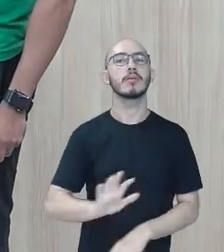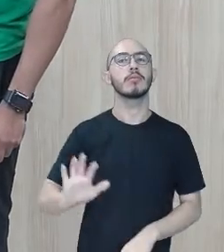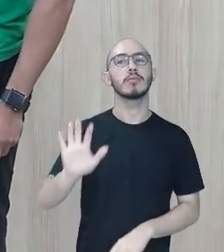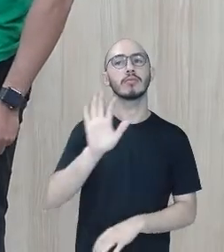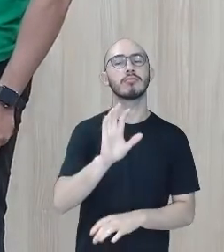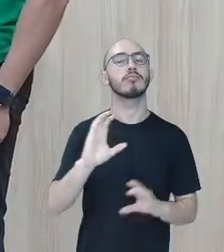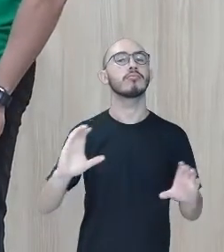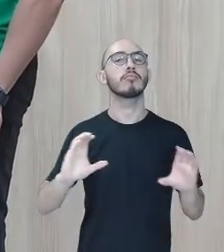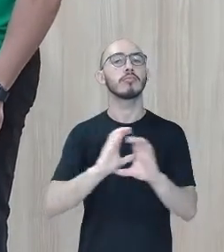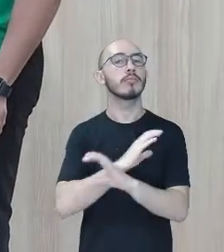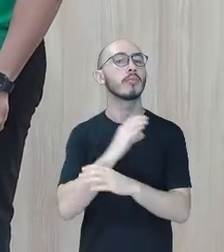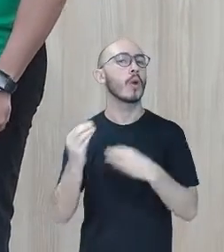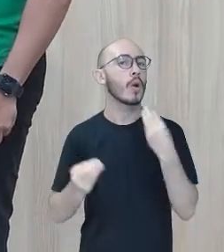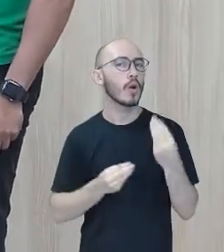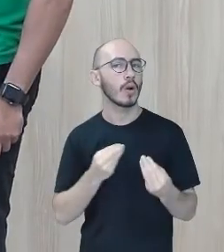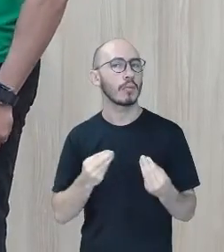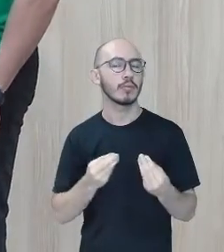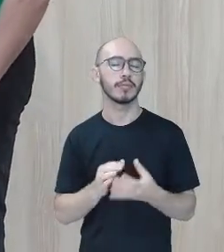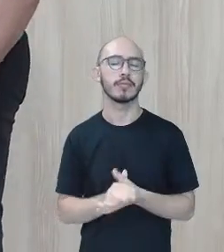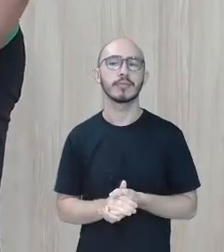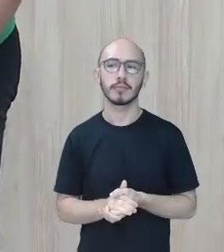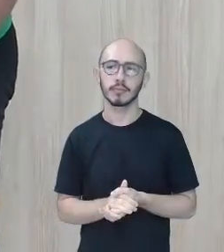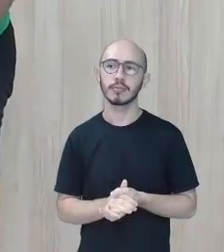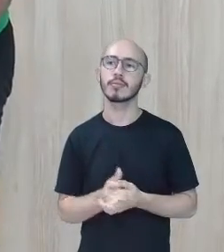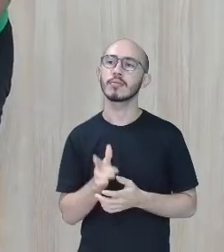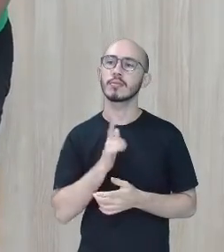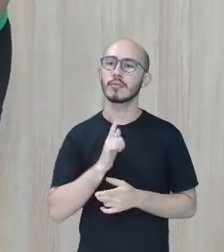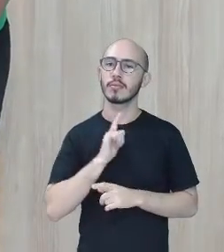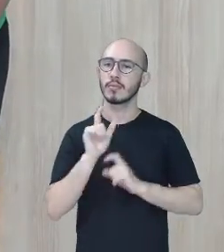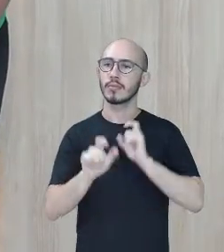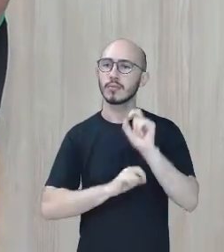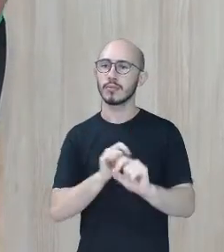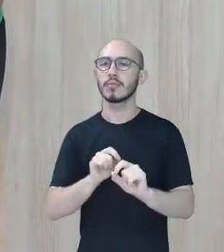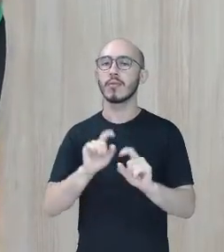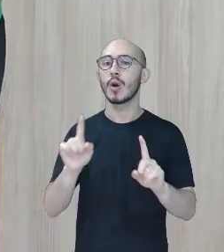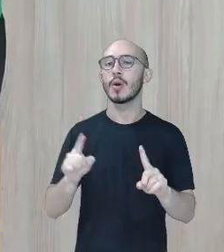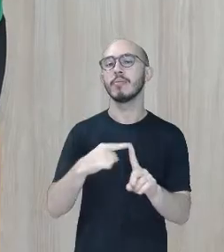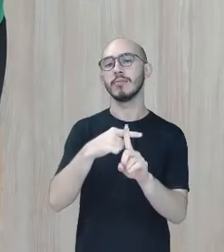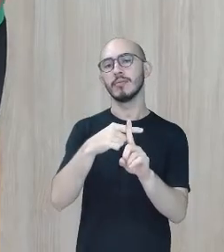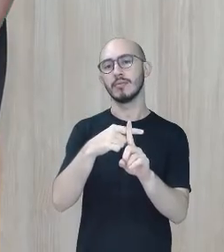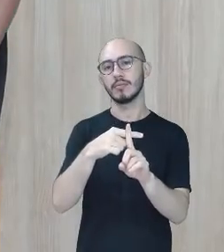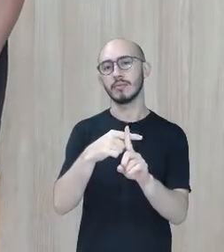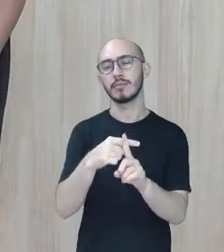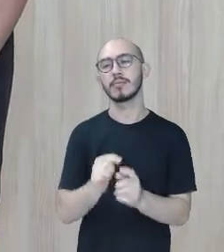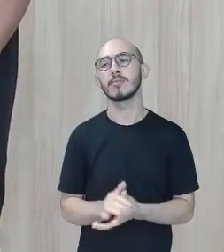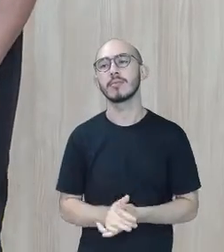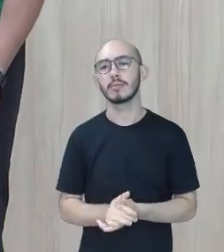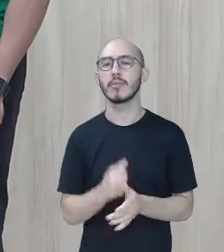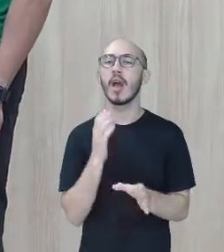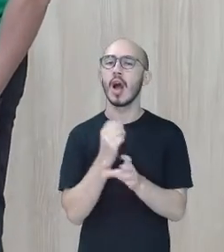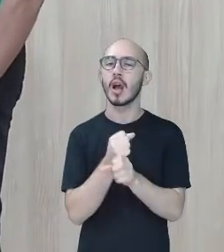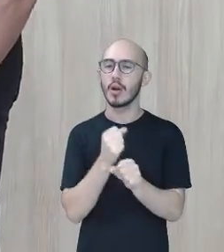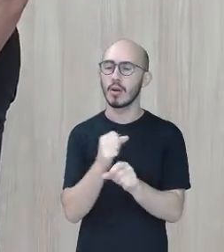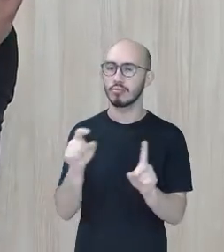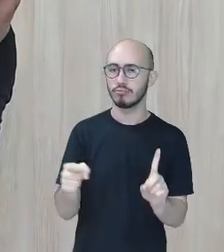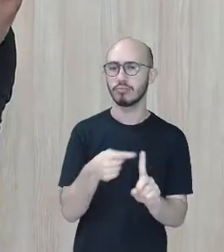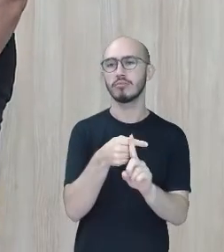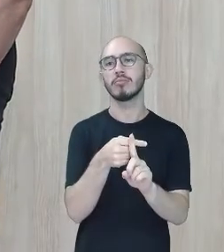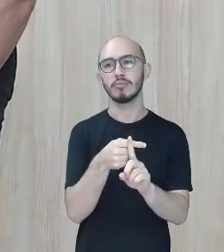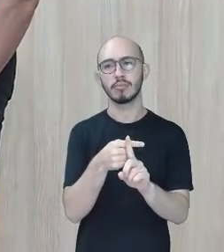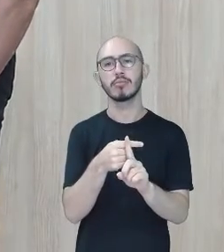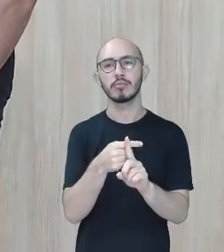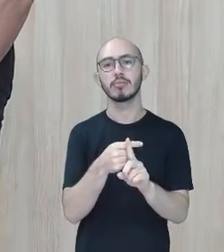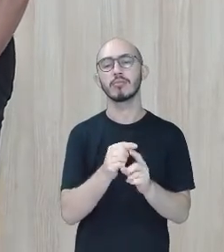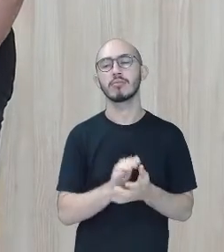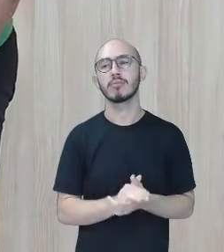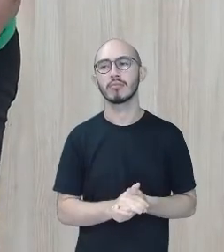da região total, basta a gente efetuar o quê? A soma, certo? A gente vai somar aí todas